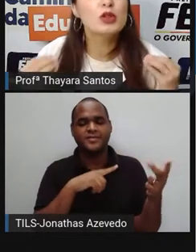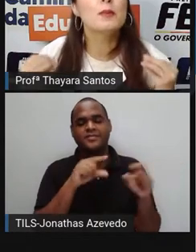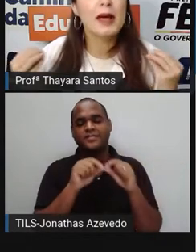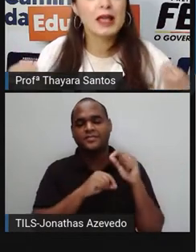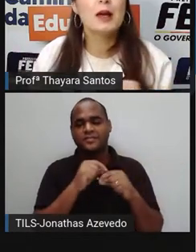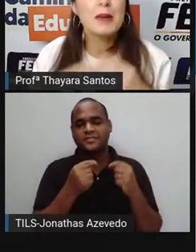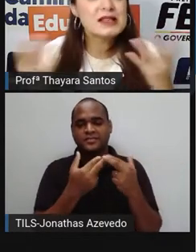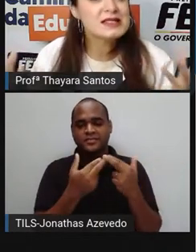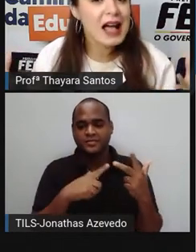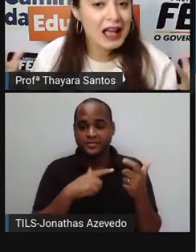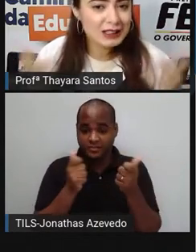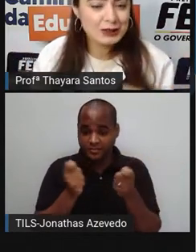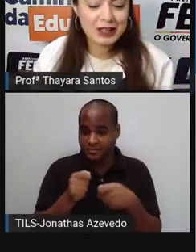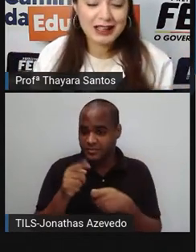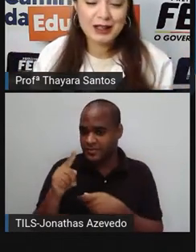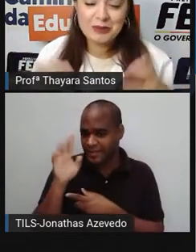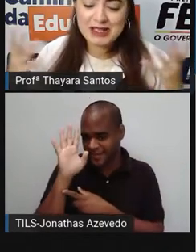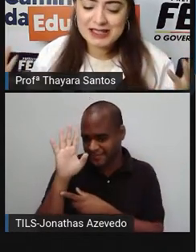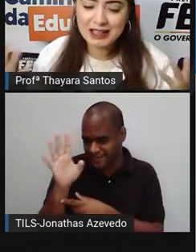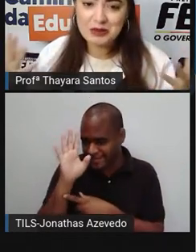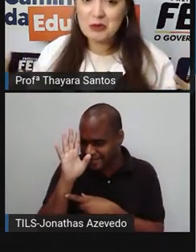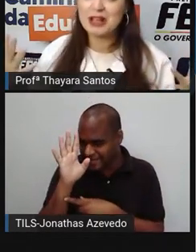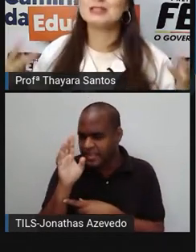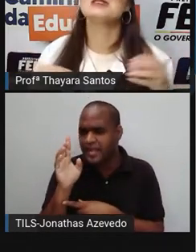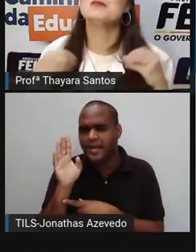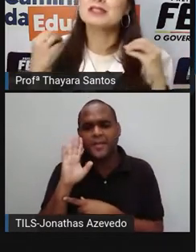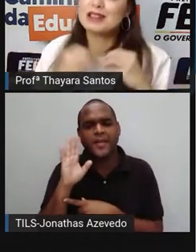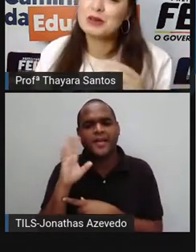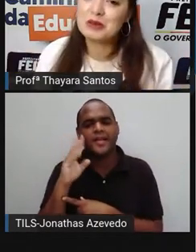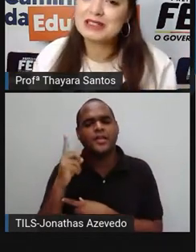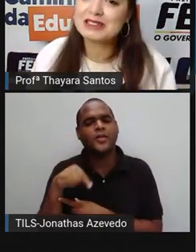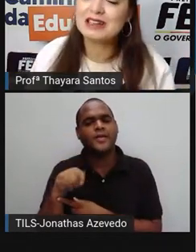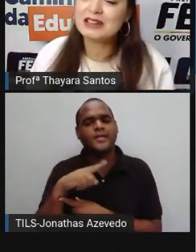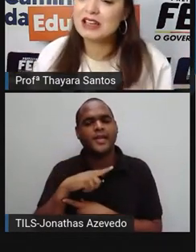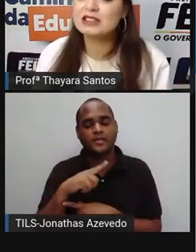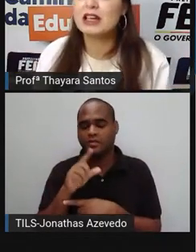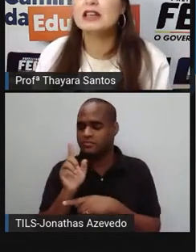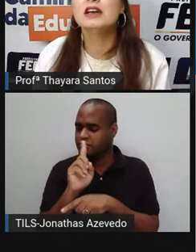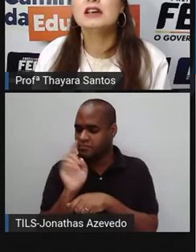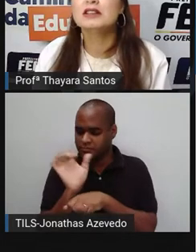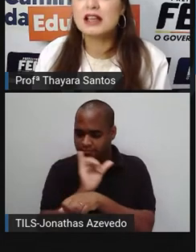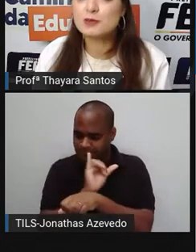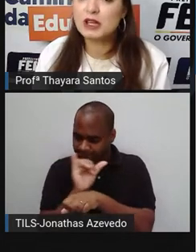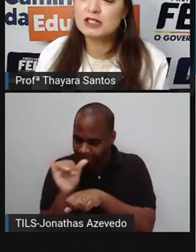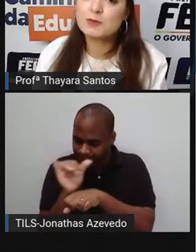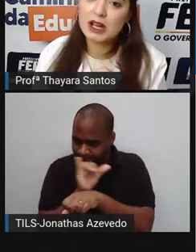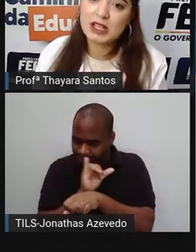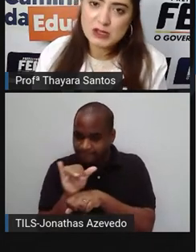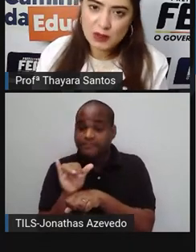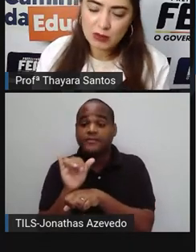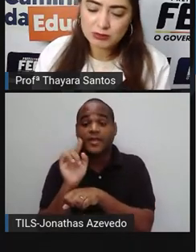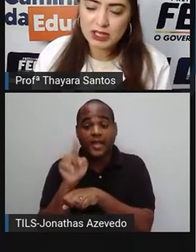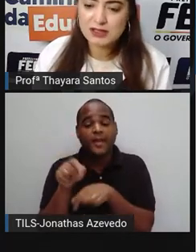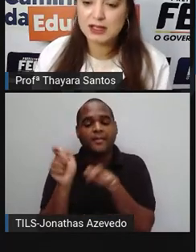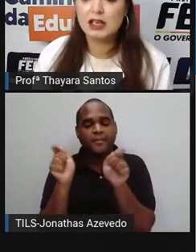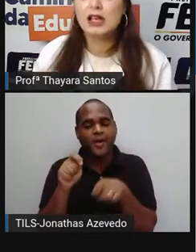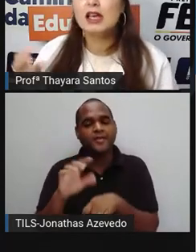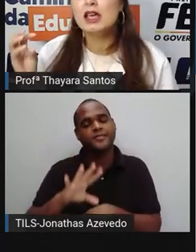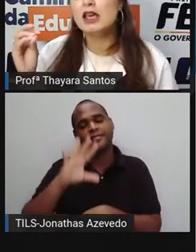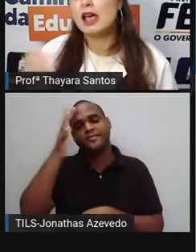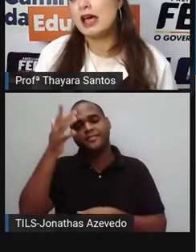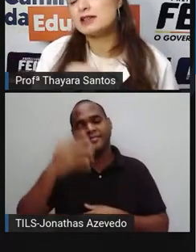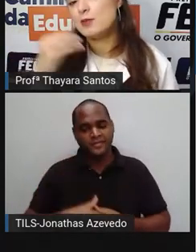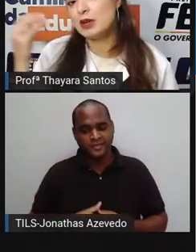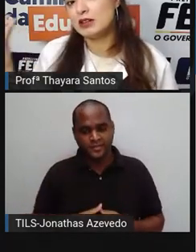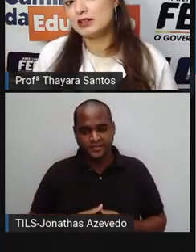mas é tudo muito bem pensado né não pensava como a gente mas tem toda uma estratégia aí das plantas para que isso aconteça